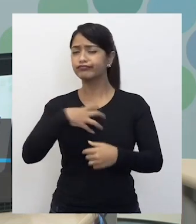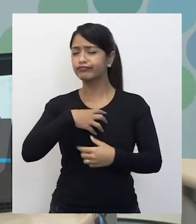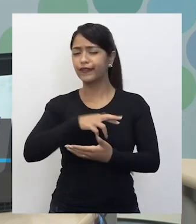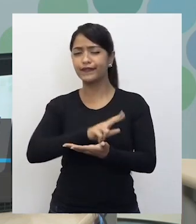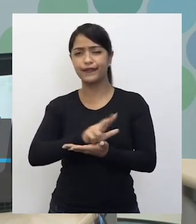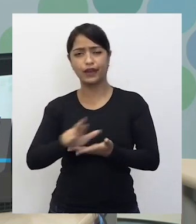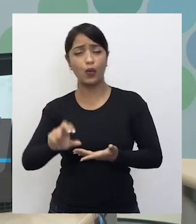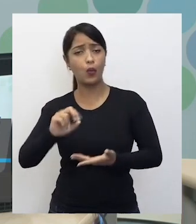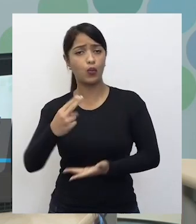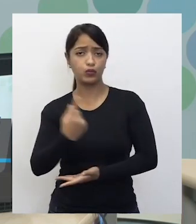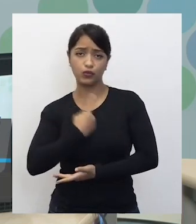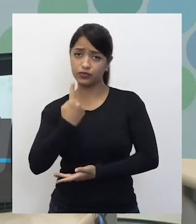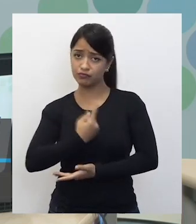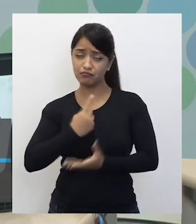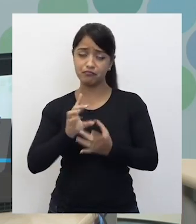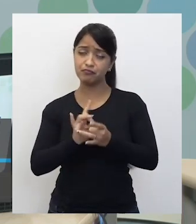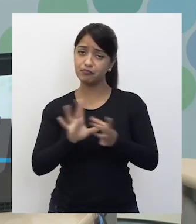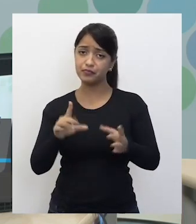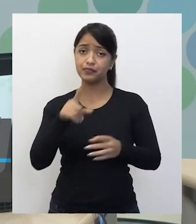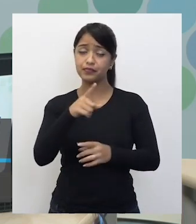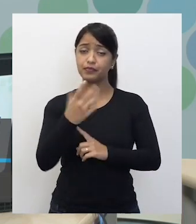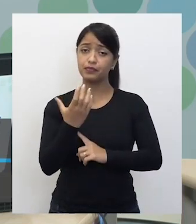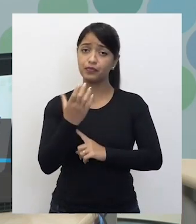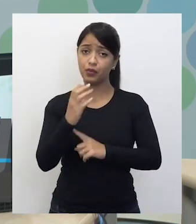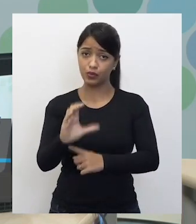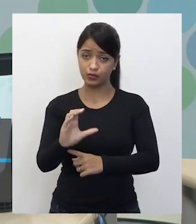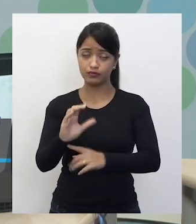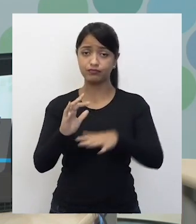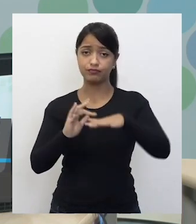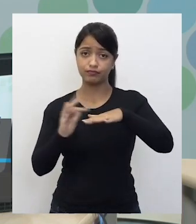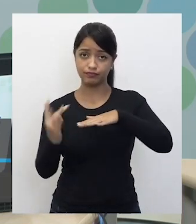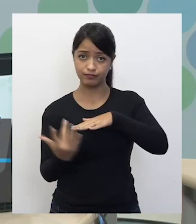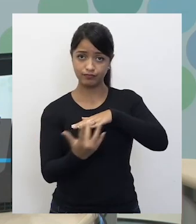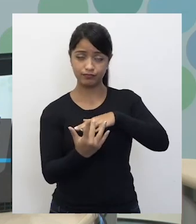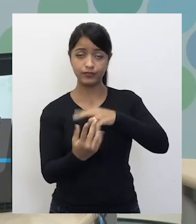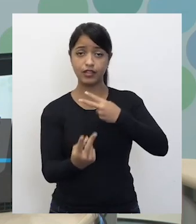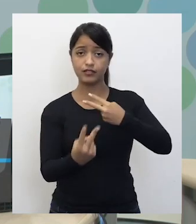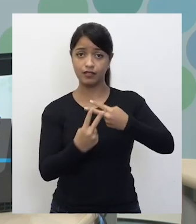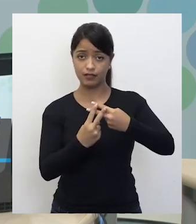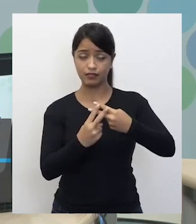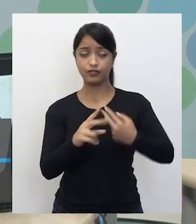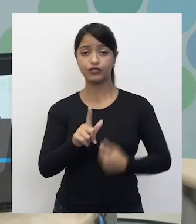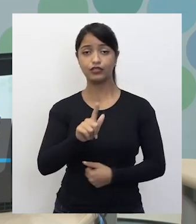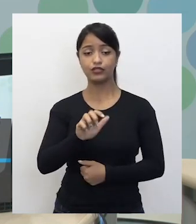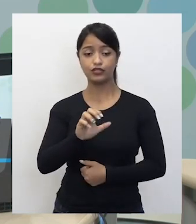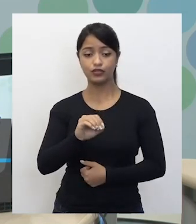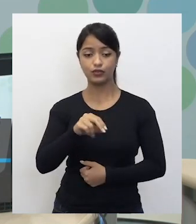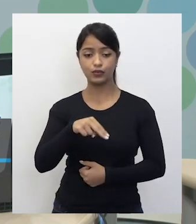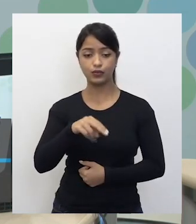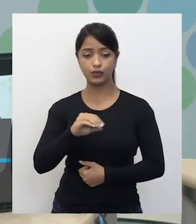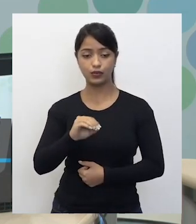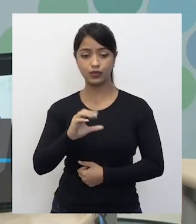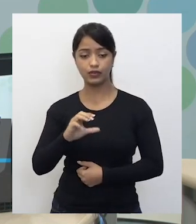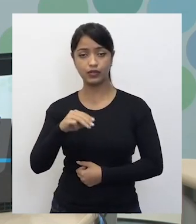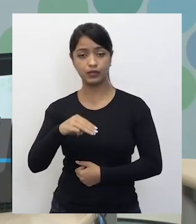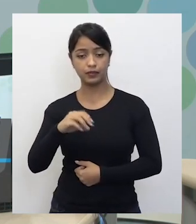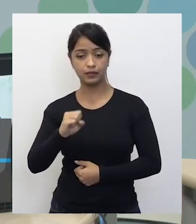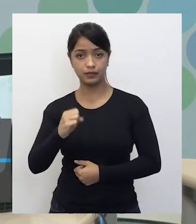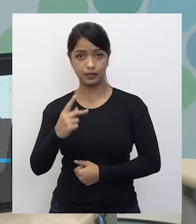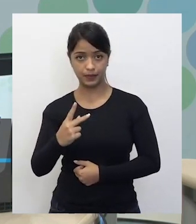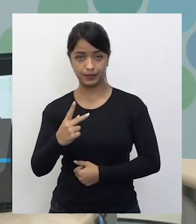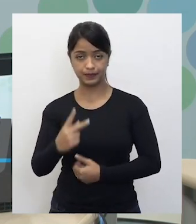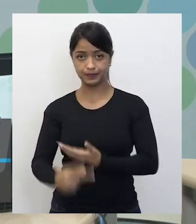individual também. Você pode postar nas redes sociais utilizando a hashtag GEL no